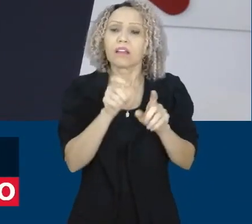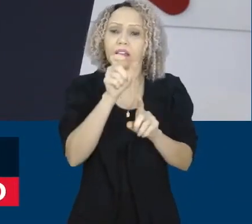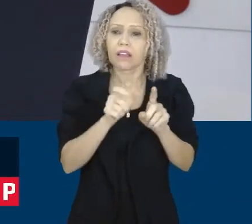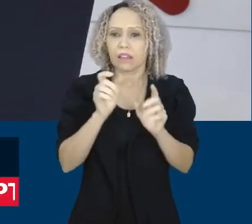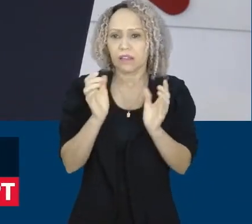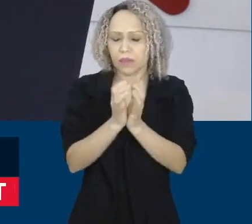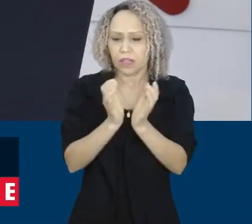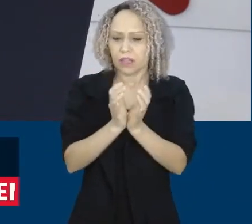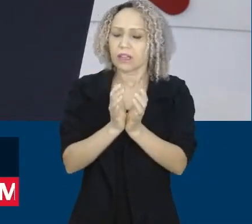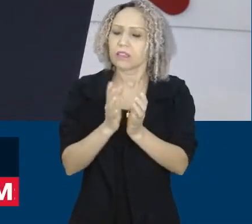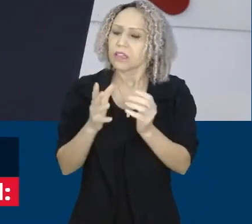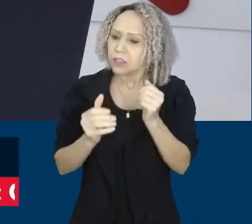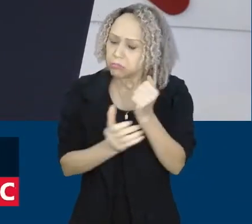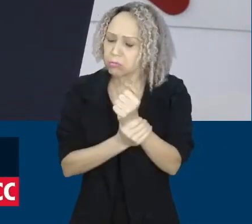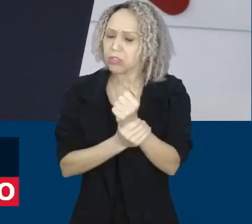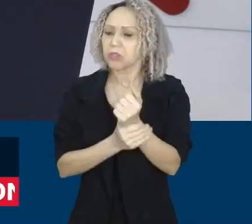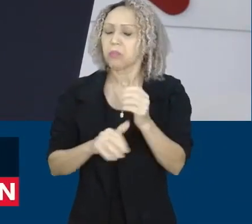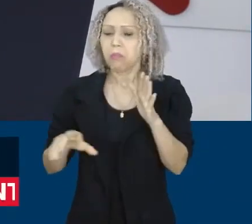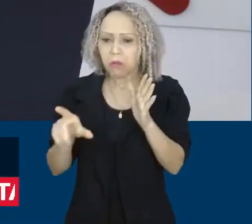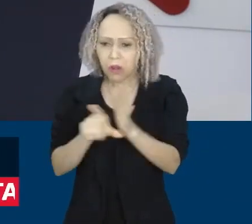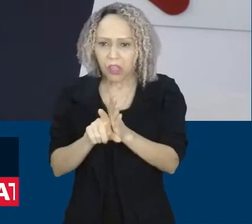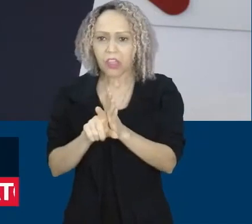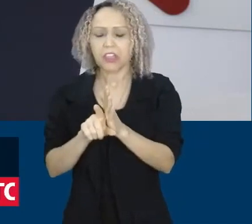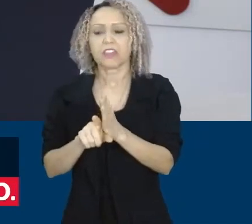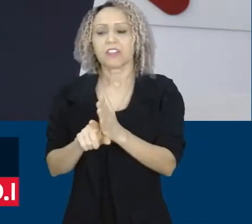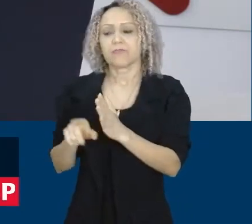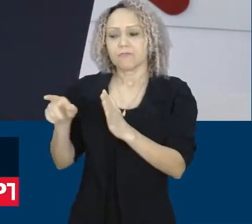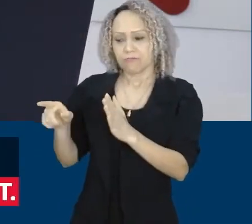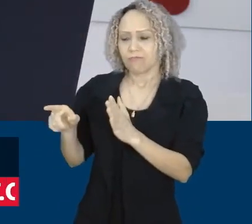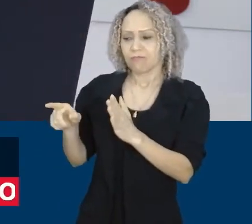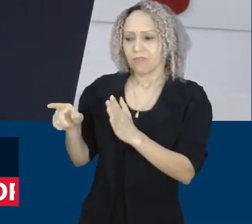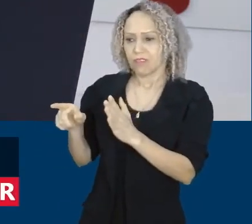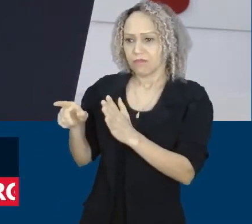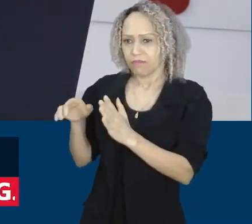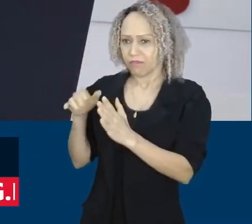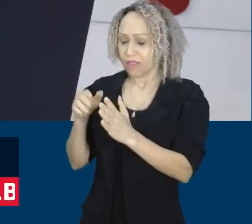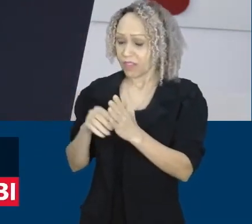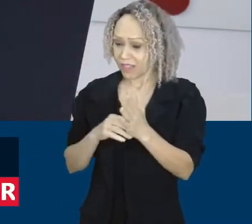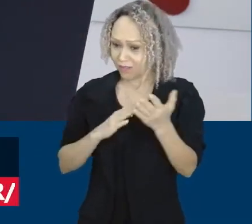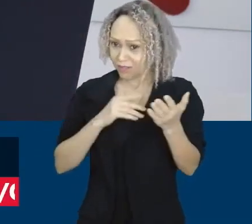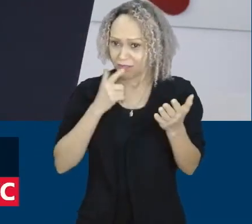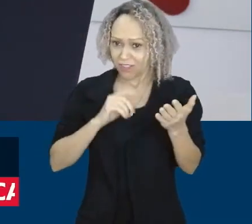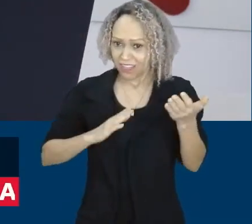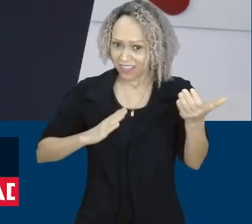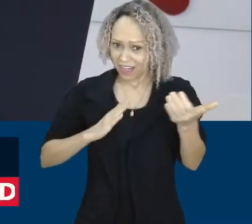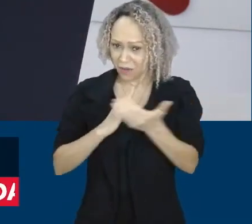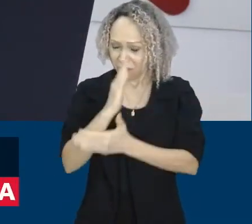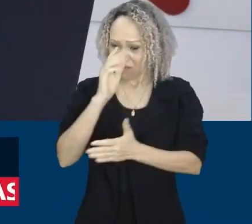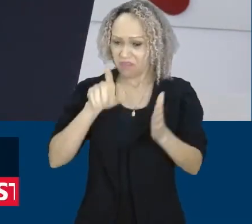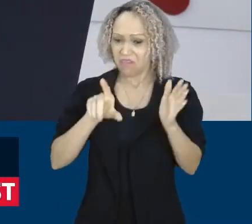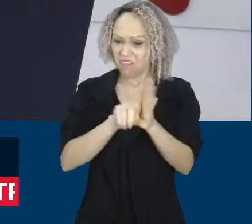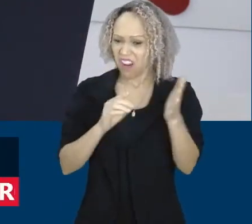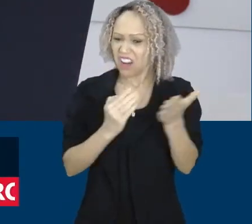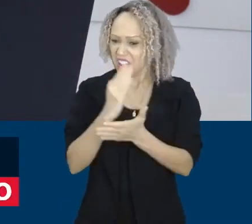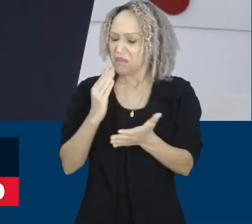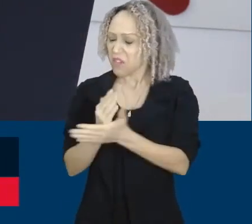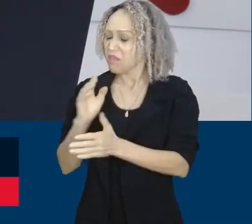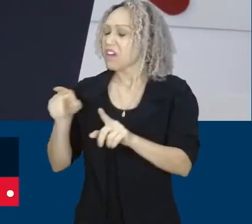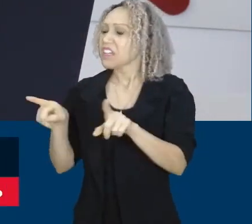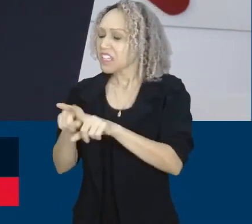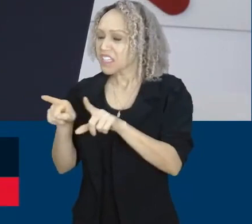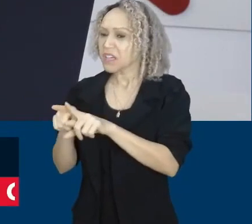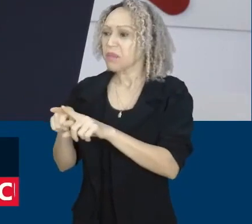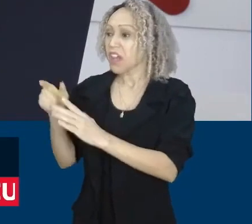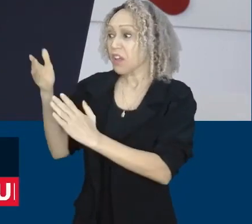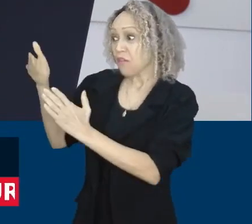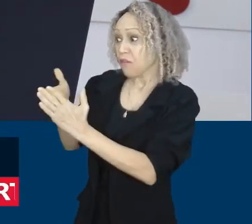e derrubadas de vetos, porque ainda teve isso, né? Além de aprovar a lei, ainda teve que derrubar veto. A gente acompanhou aqui, transmitiu a